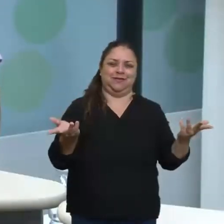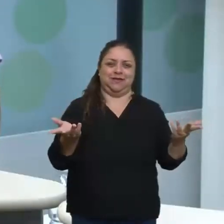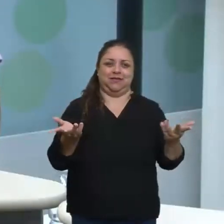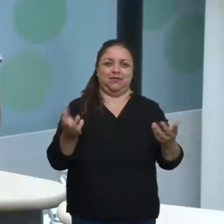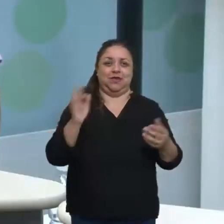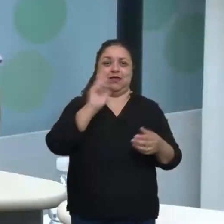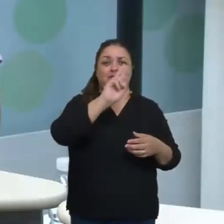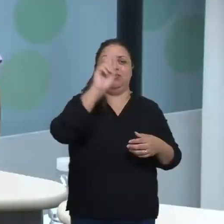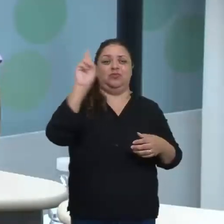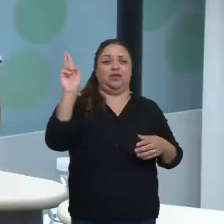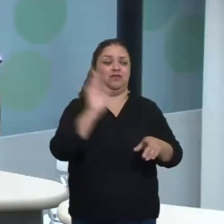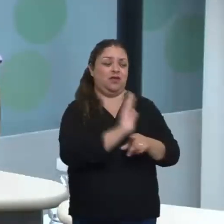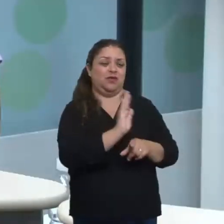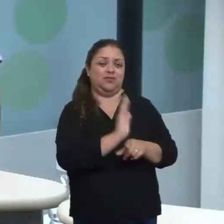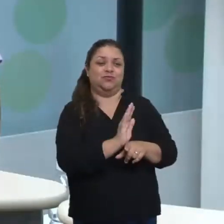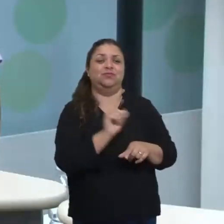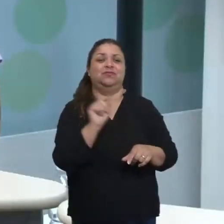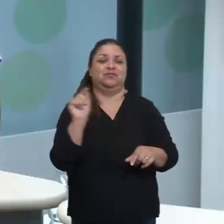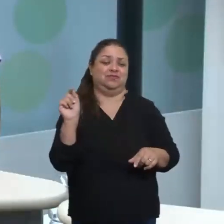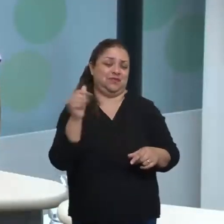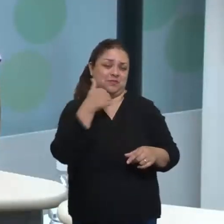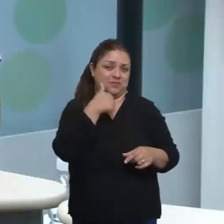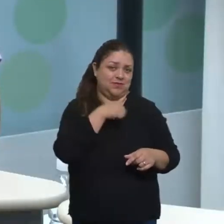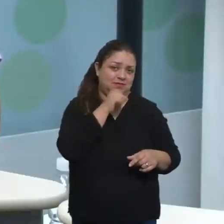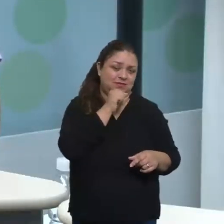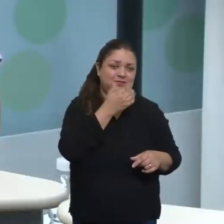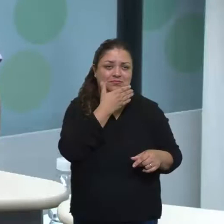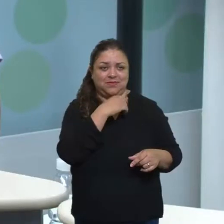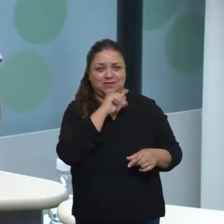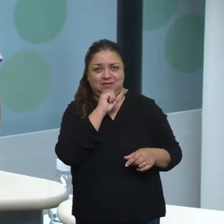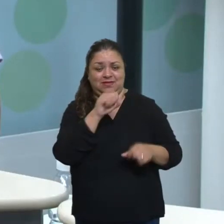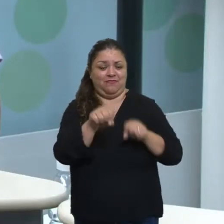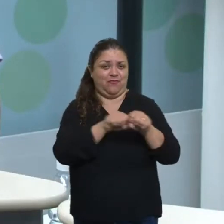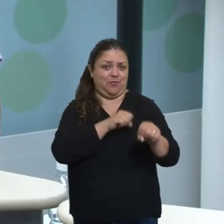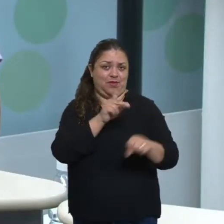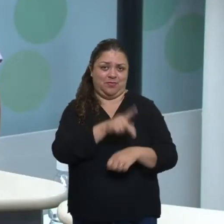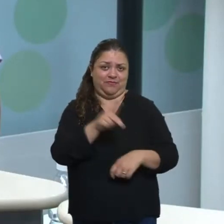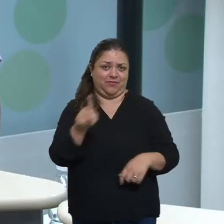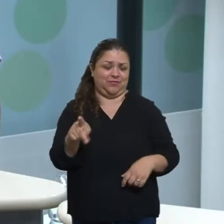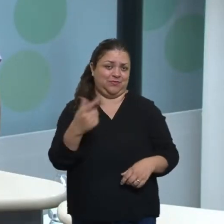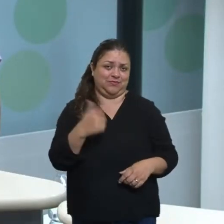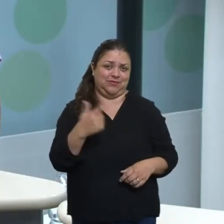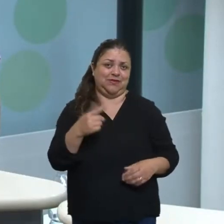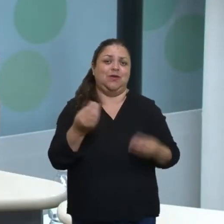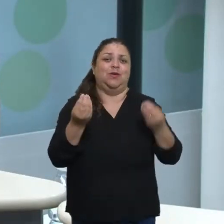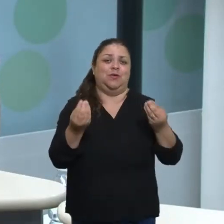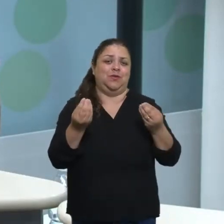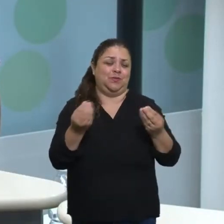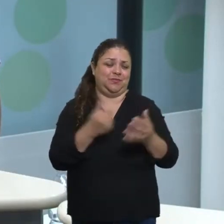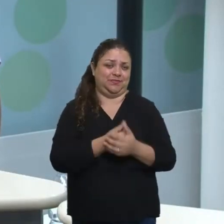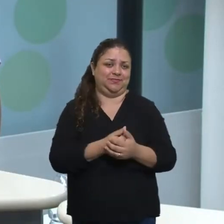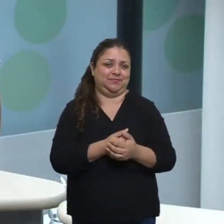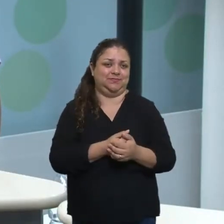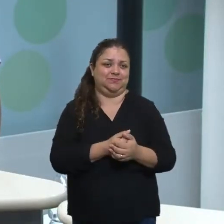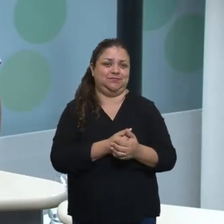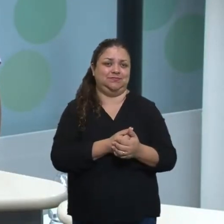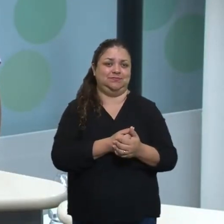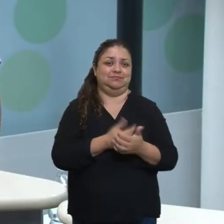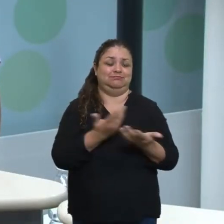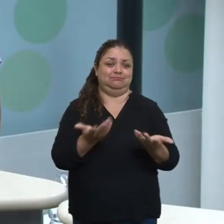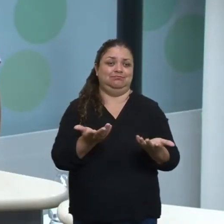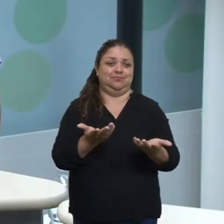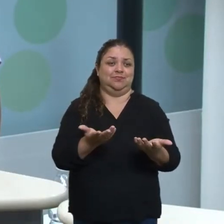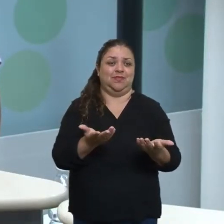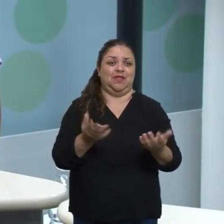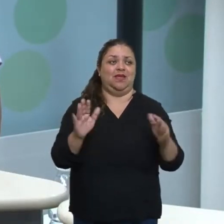responsáveis por exemplo eu não tenho curso ou formação em licenciatura e não se você já os pais não